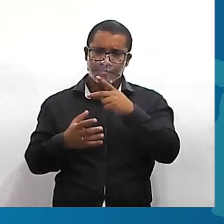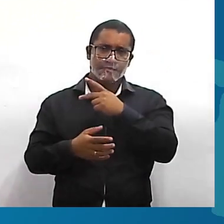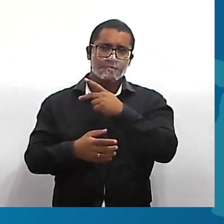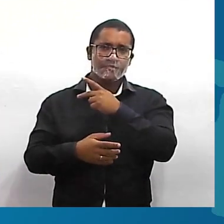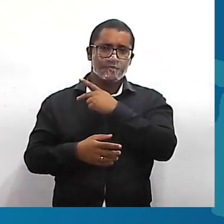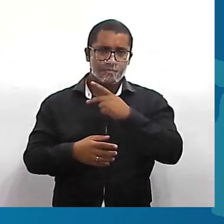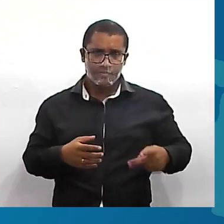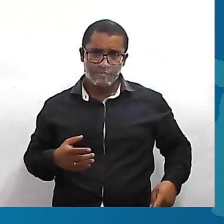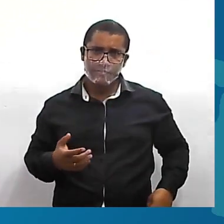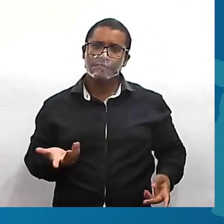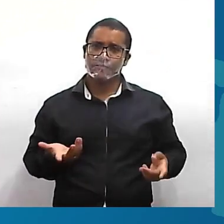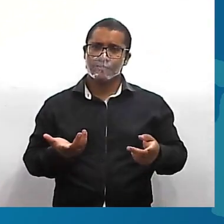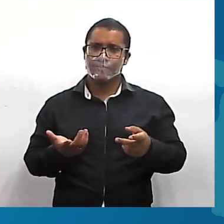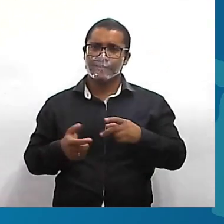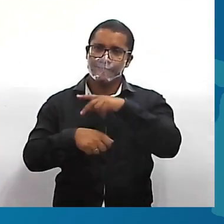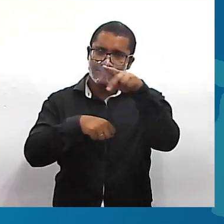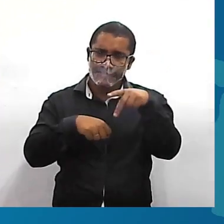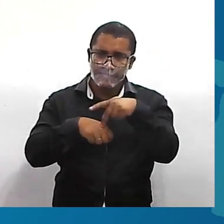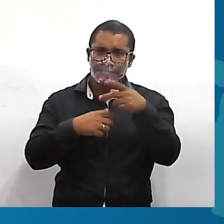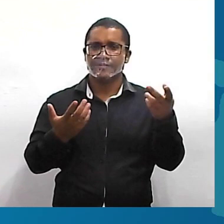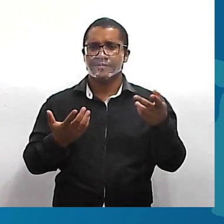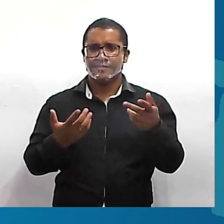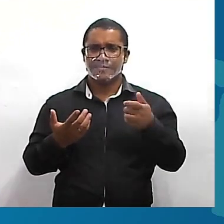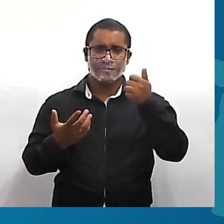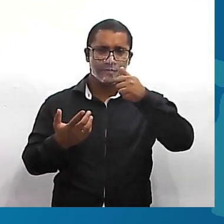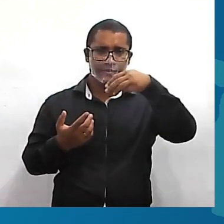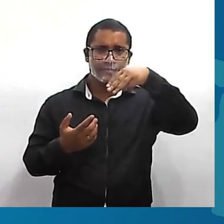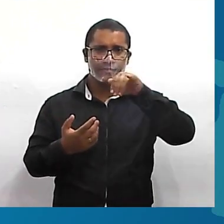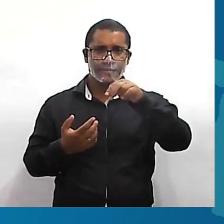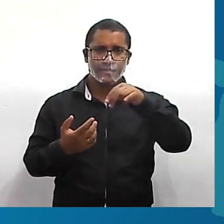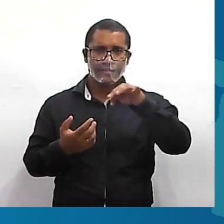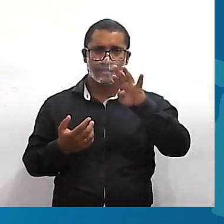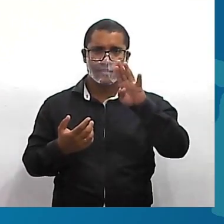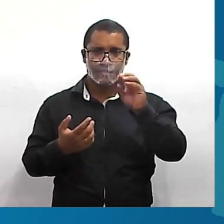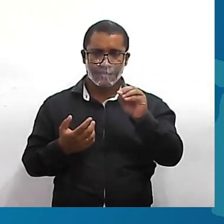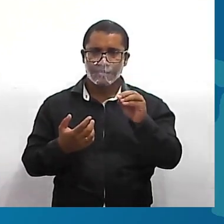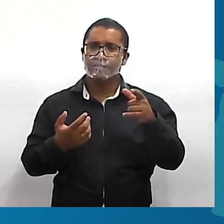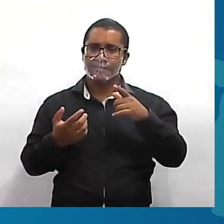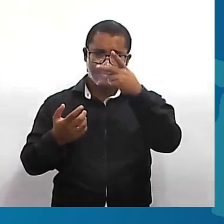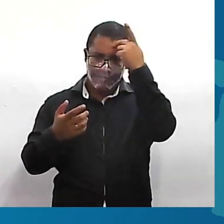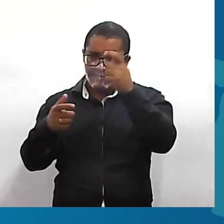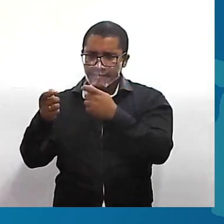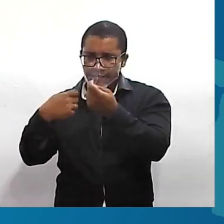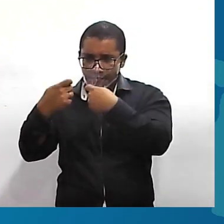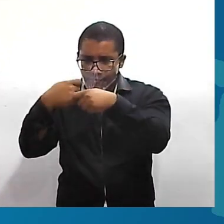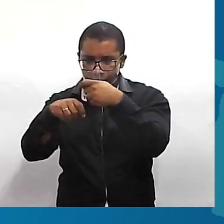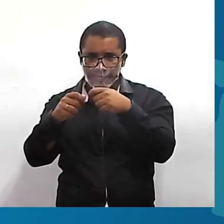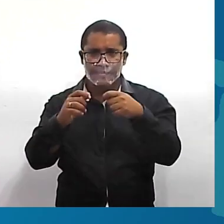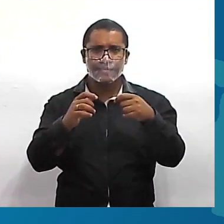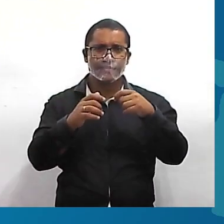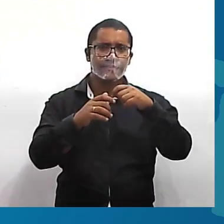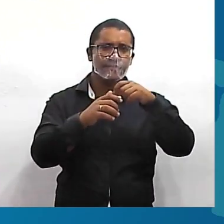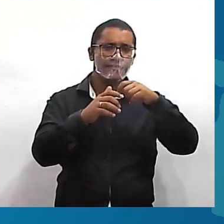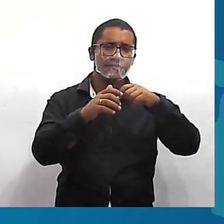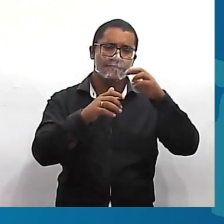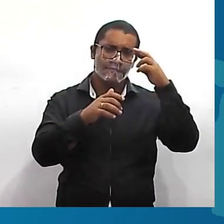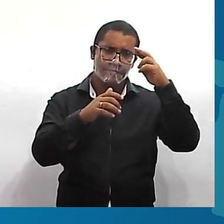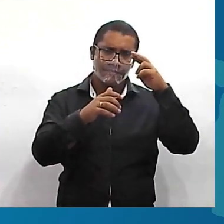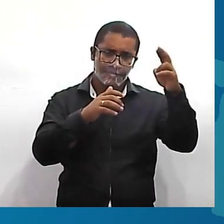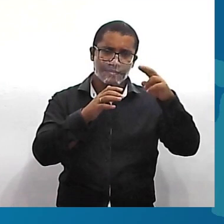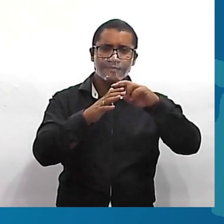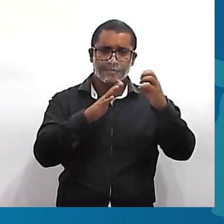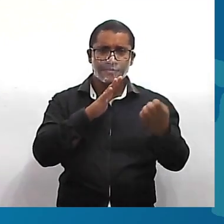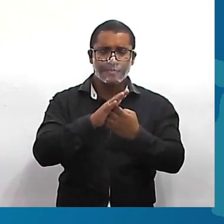presidentes de países, primeiros-ministros, enfim, essas pessoas, economistas, empresários do mundo inteiro se reúnem